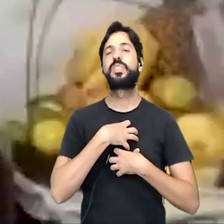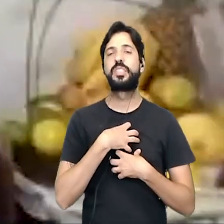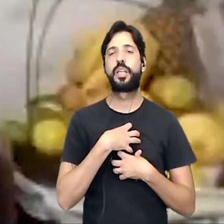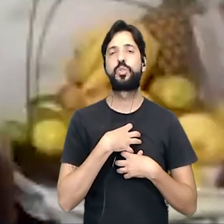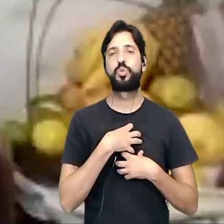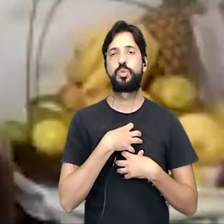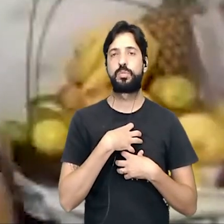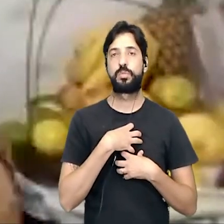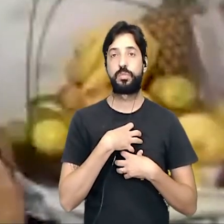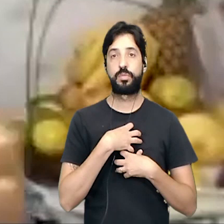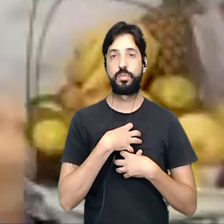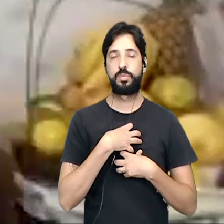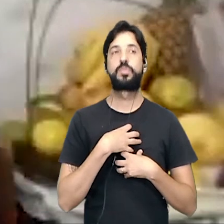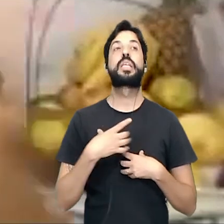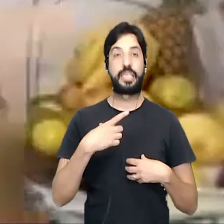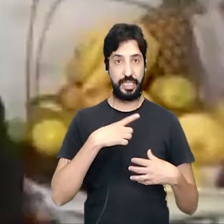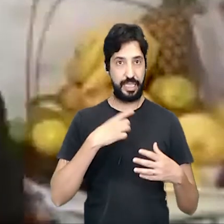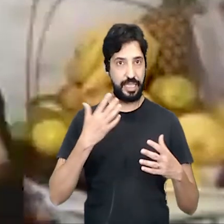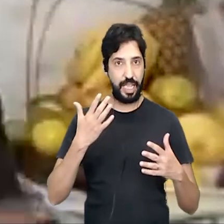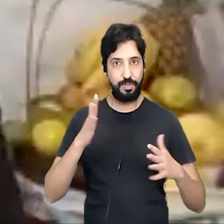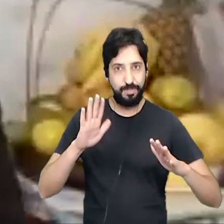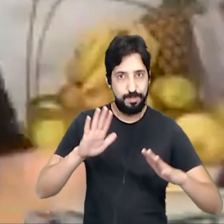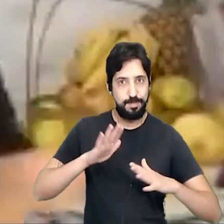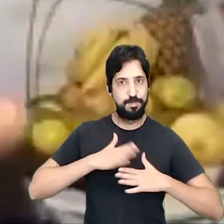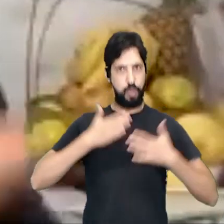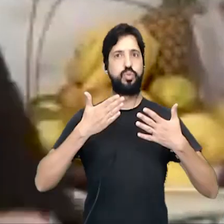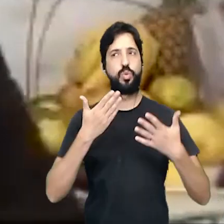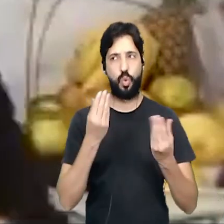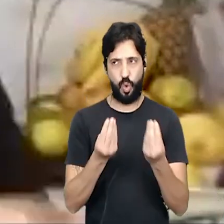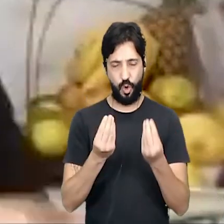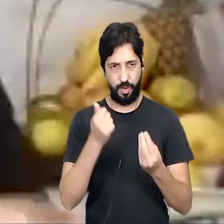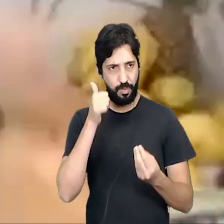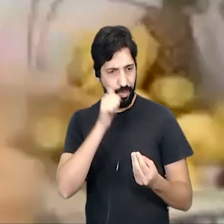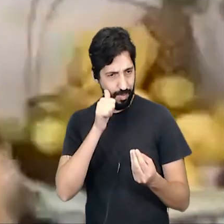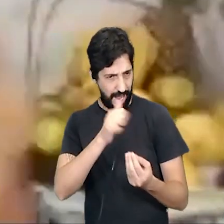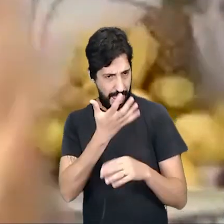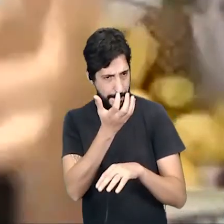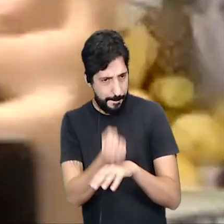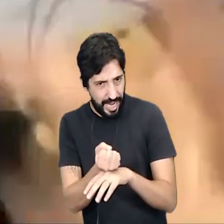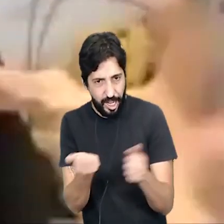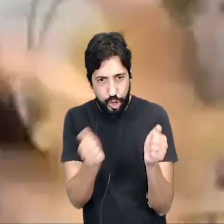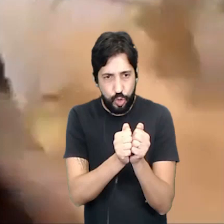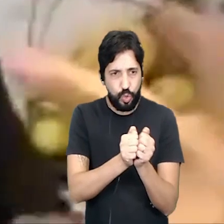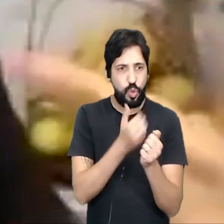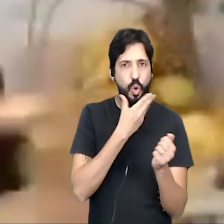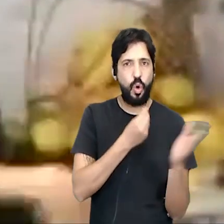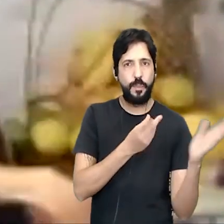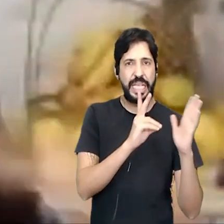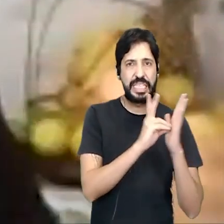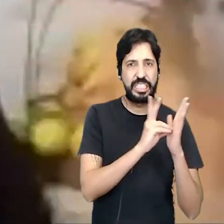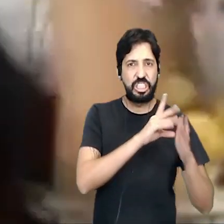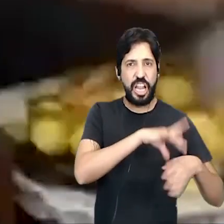dançando. Então, eu sinto que há um impacto, a priori, num primeiro momento, né? Essa mulher branca, esse